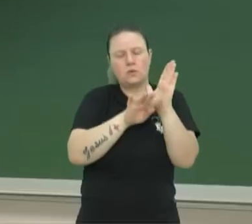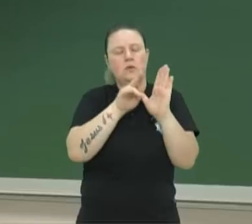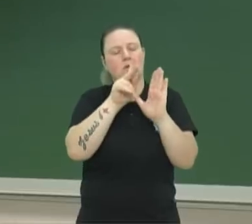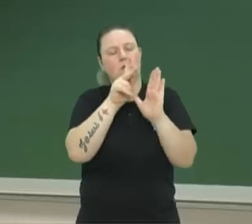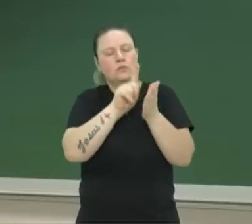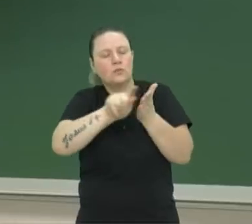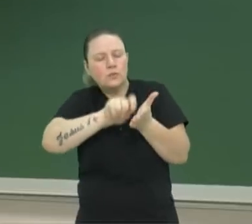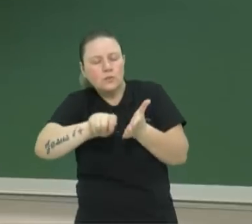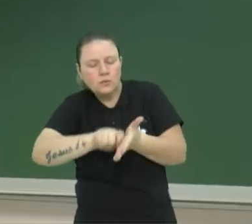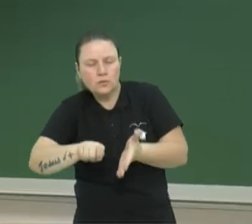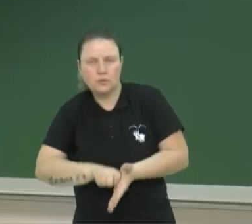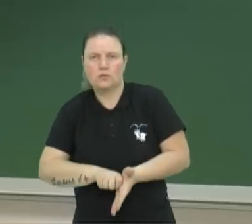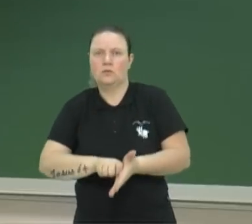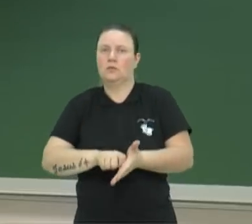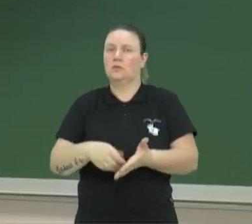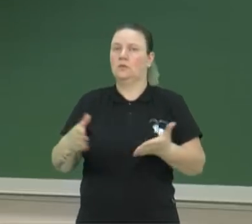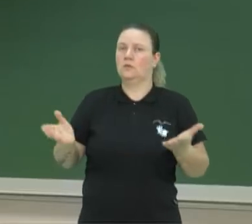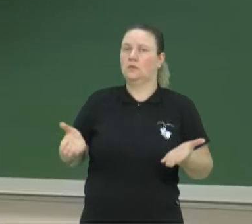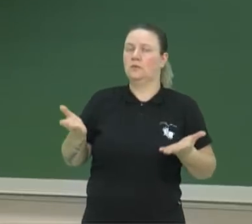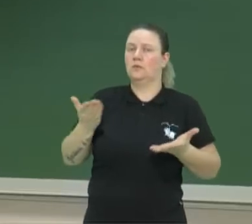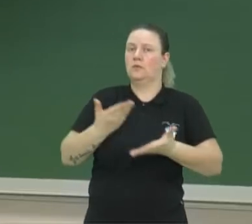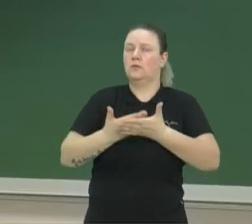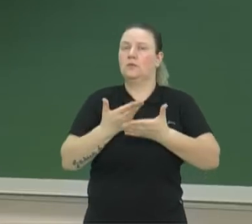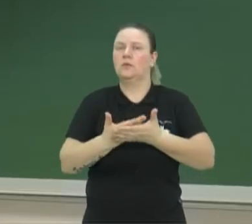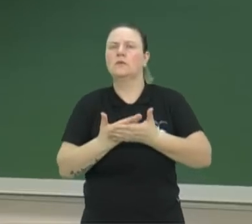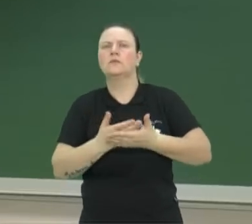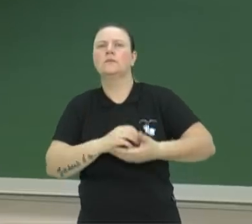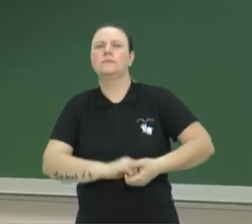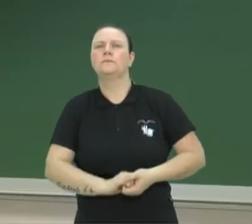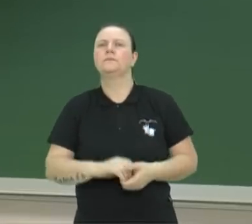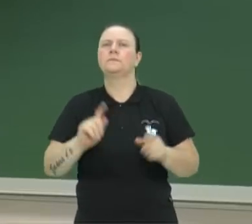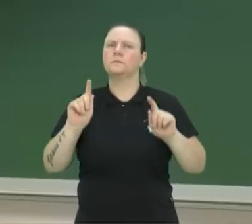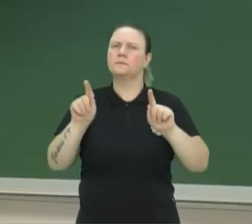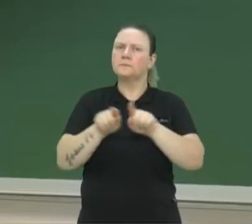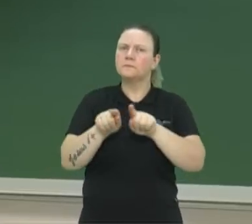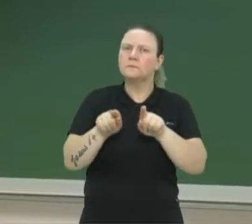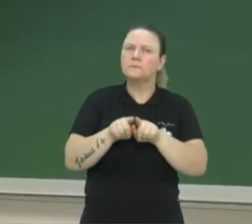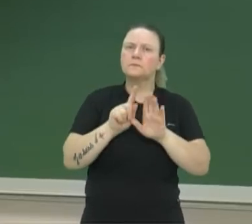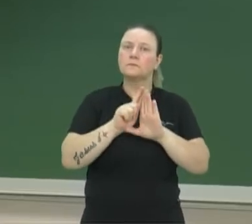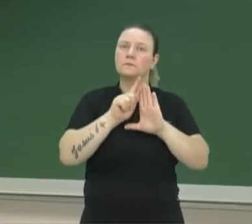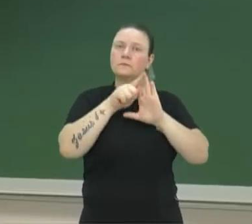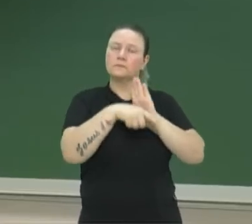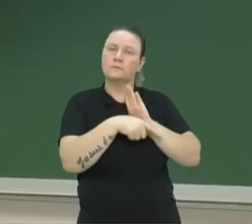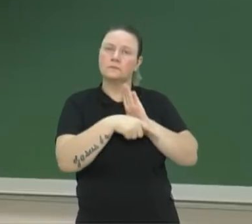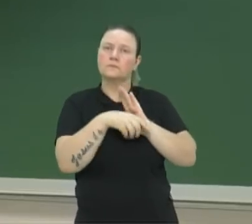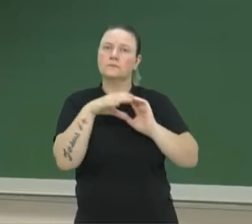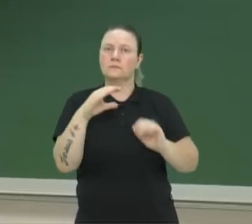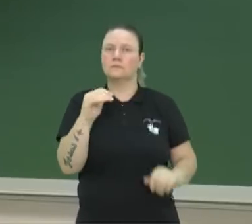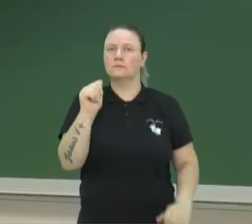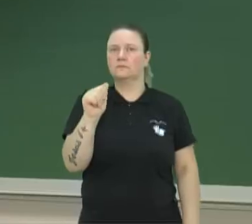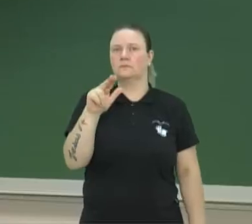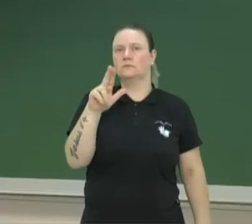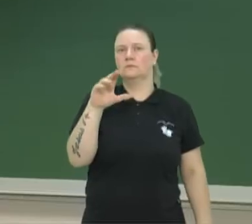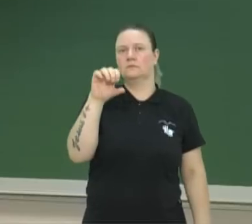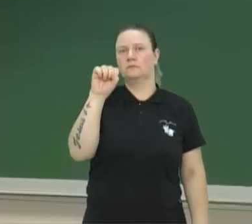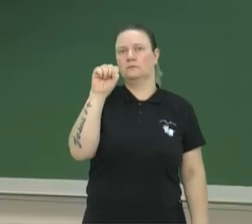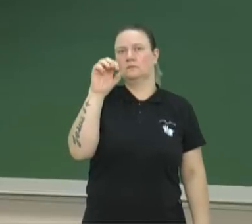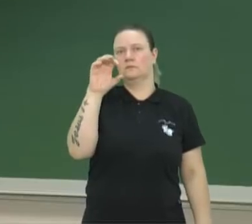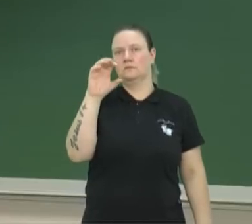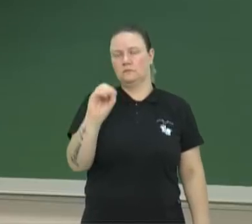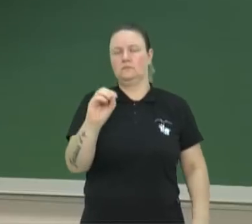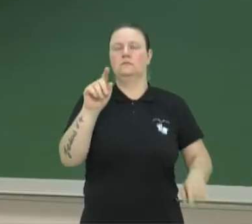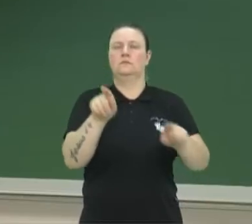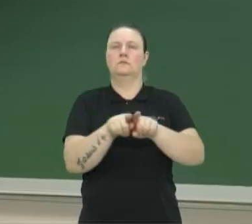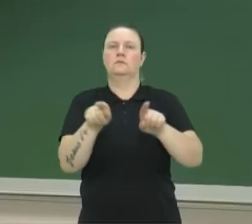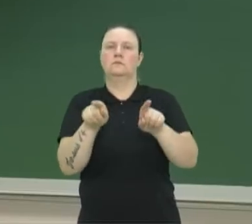né? Nós estamos vindo de uma aula, né, que nós também falamos sobre o gênero textual causo. Então é uma sequência,